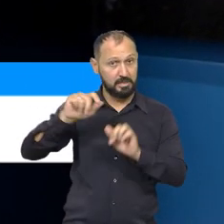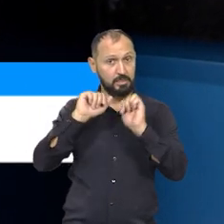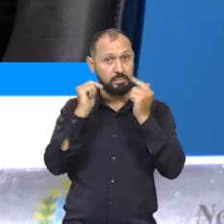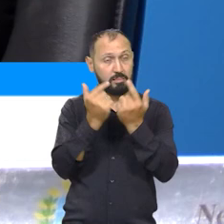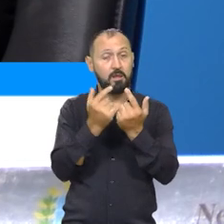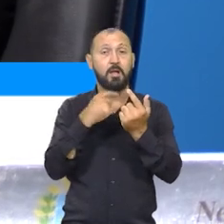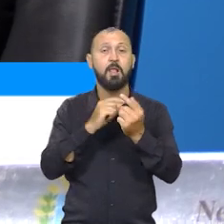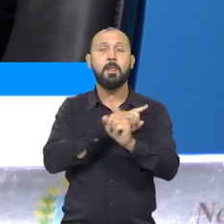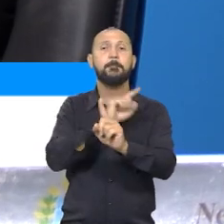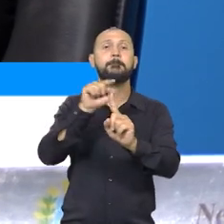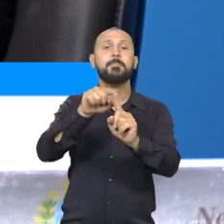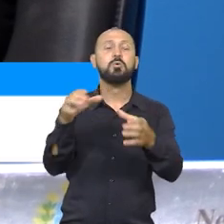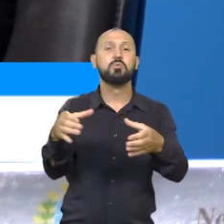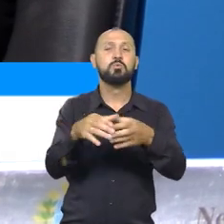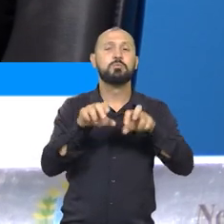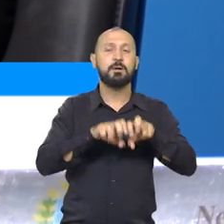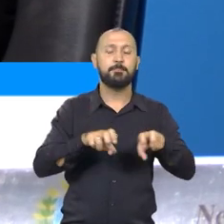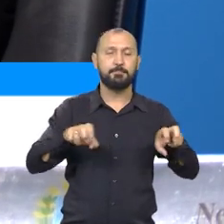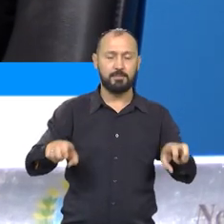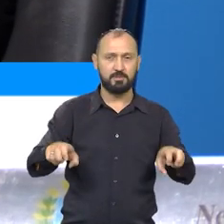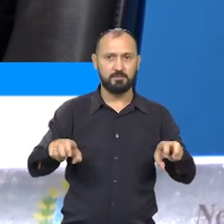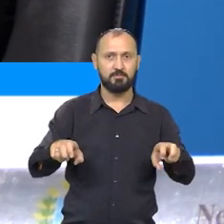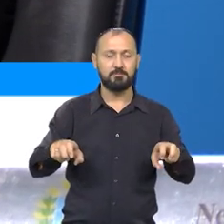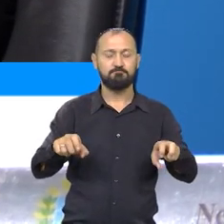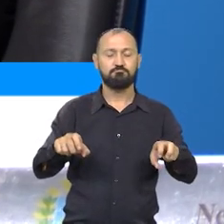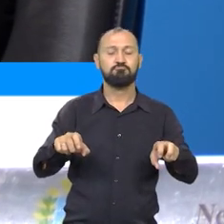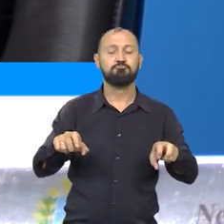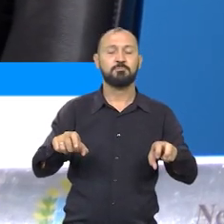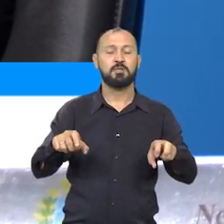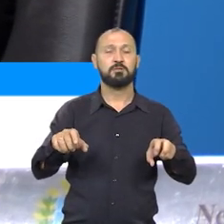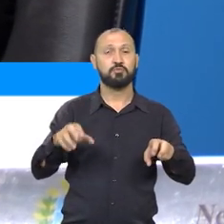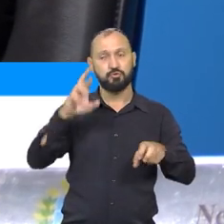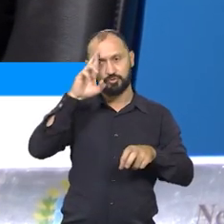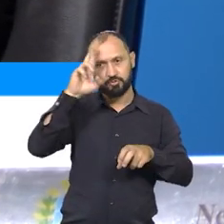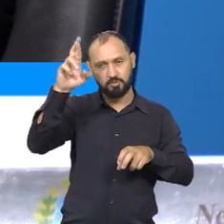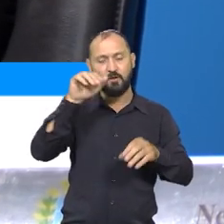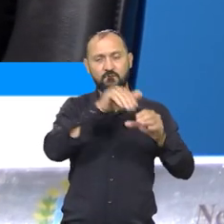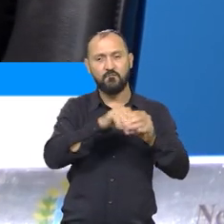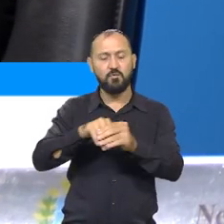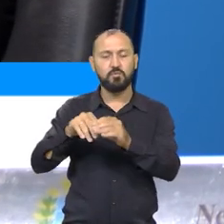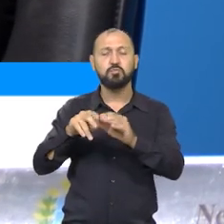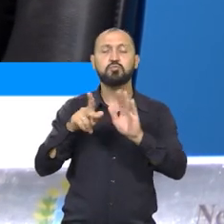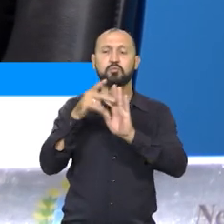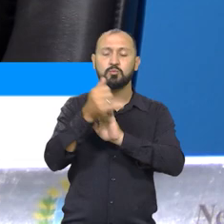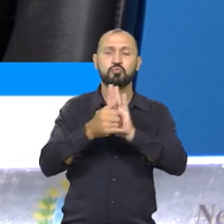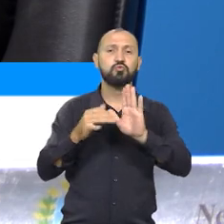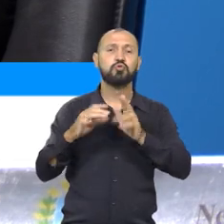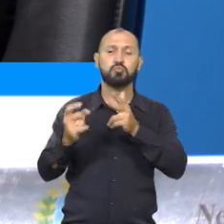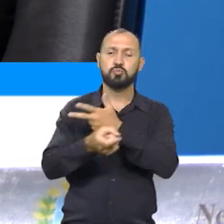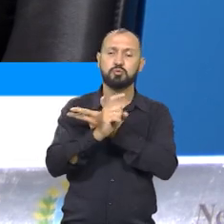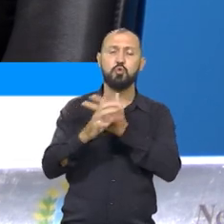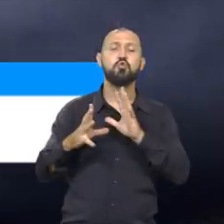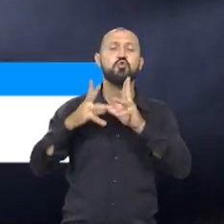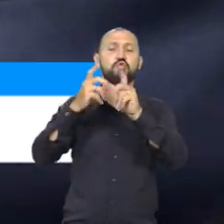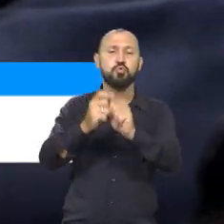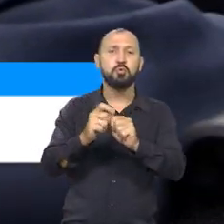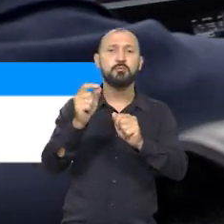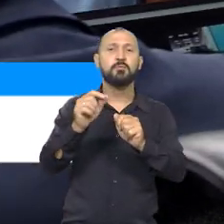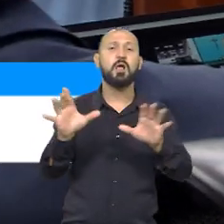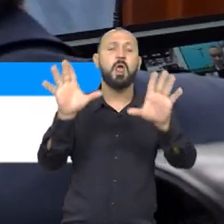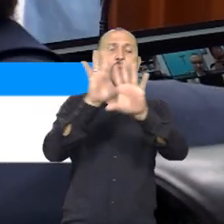Legislativo a meta da mesa diretora é finalizar o ano com a votação de todos os projetos do executivo